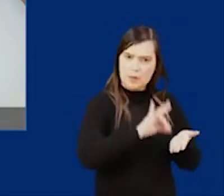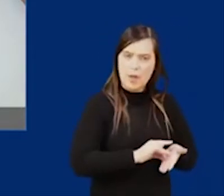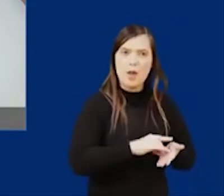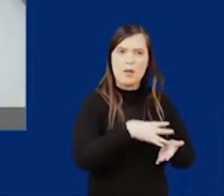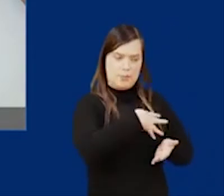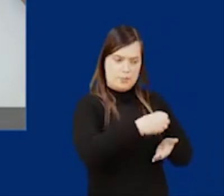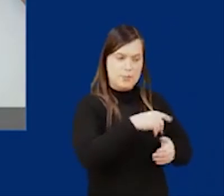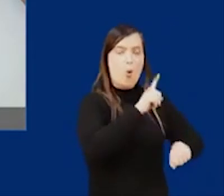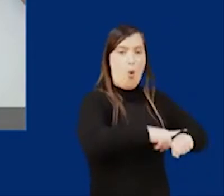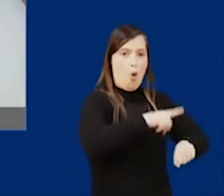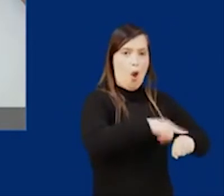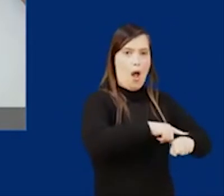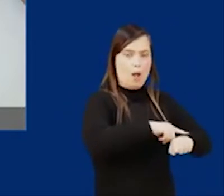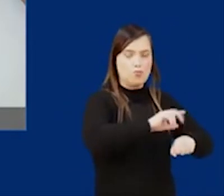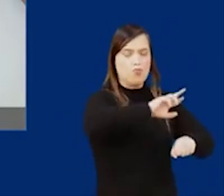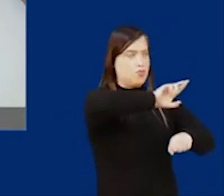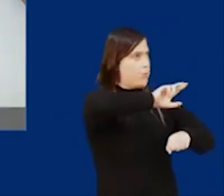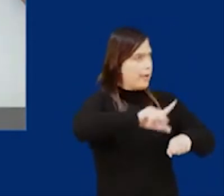horários fora,